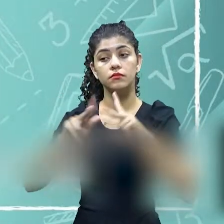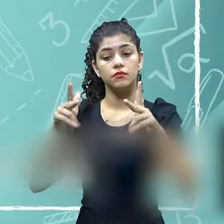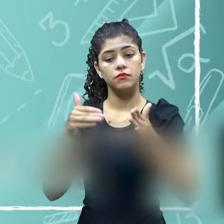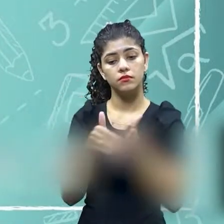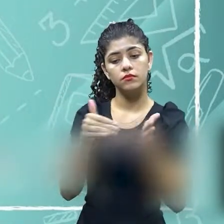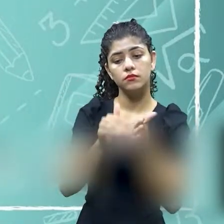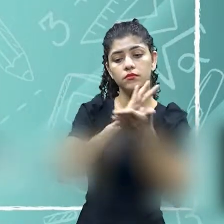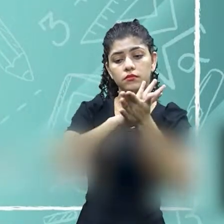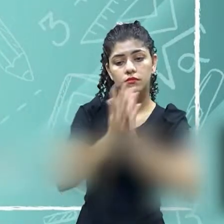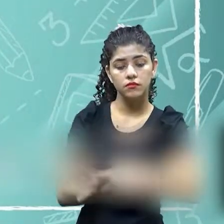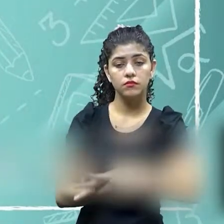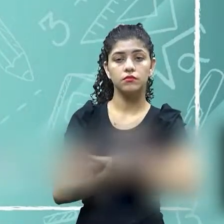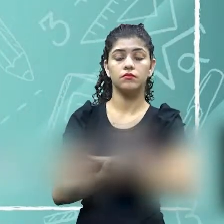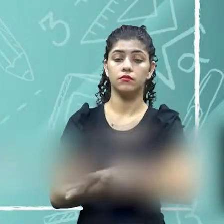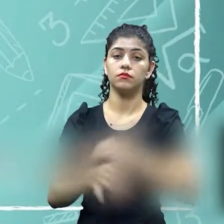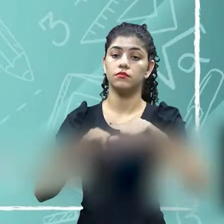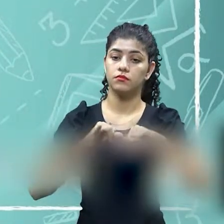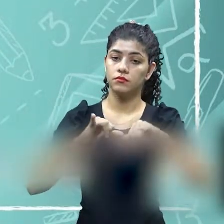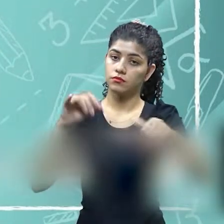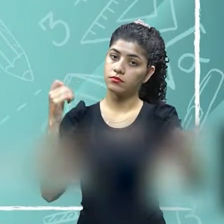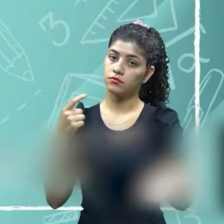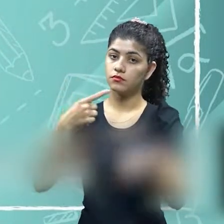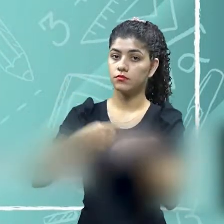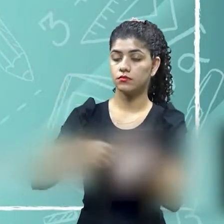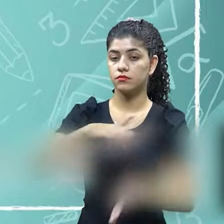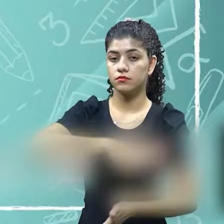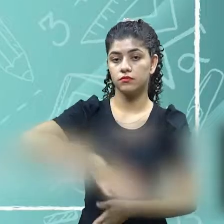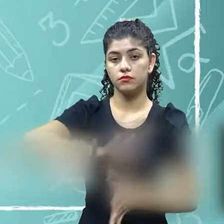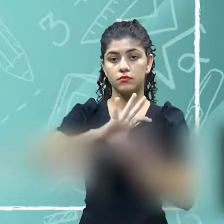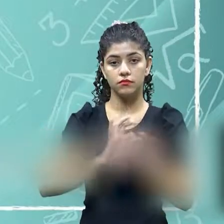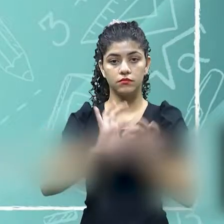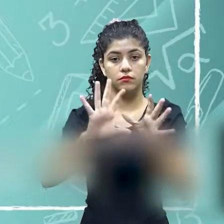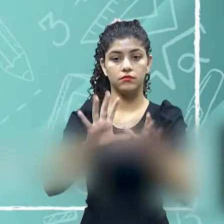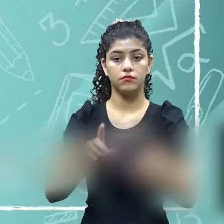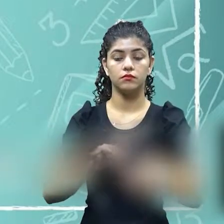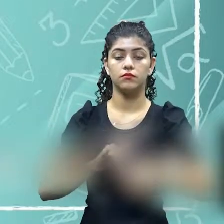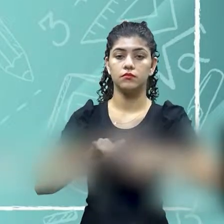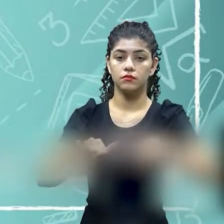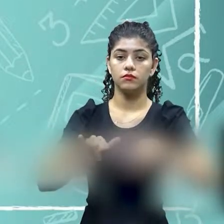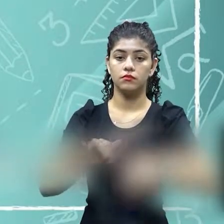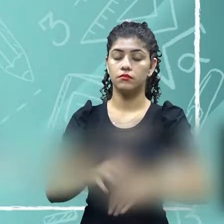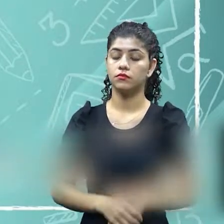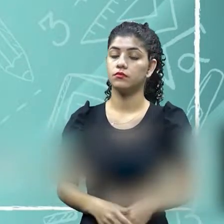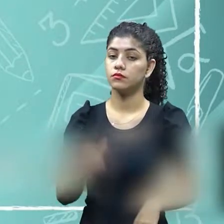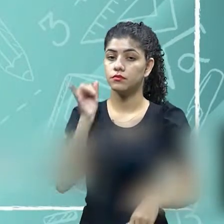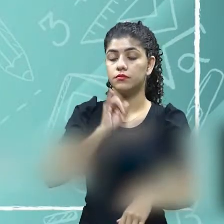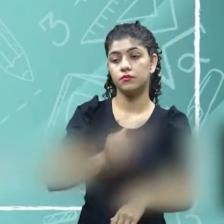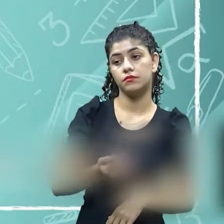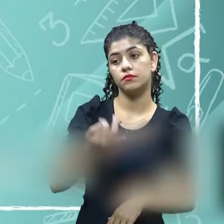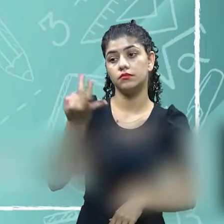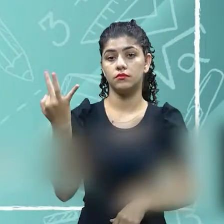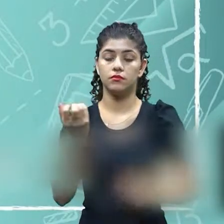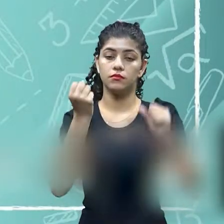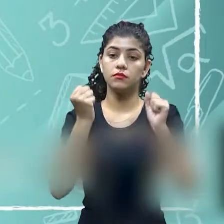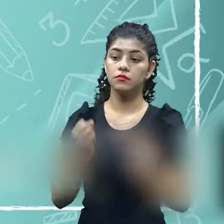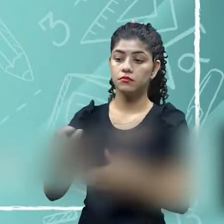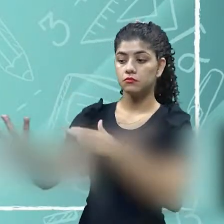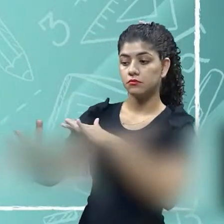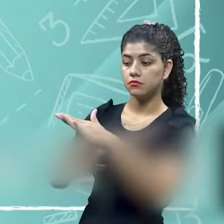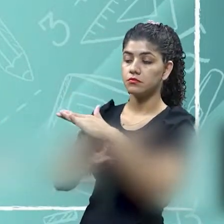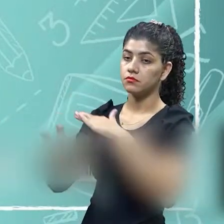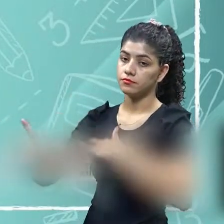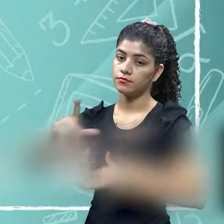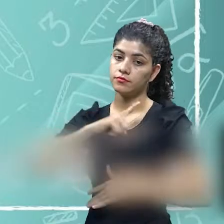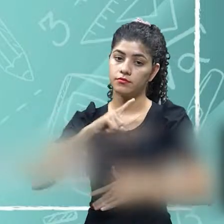são quebradas com o estabelecimento do acordo de uma zona de livre comércio. Por exemplo, a quantidade de produtos que podem ser importados